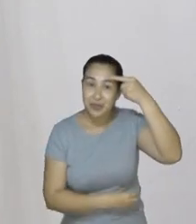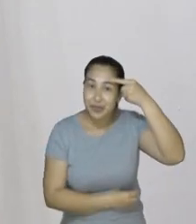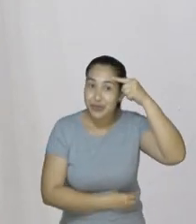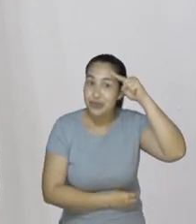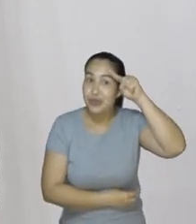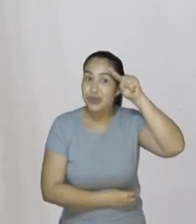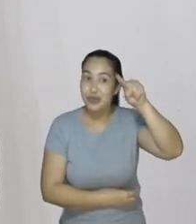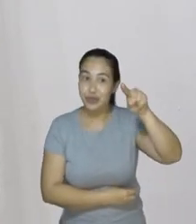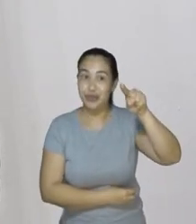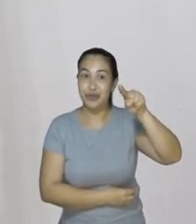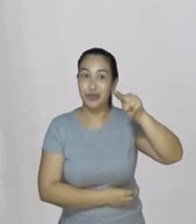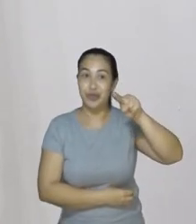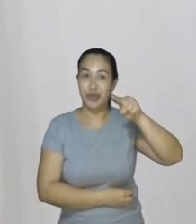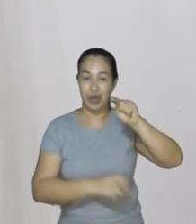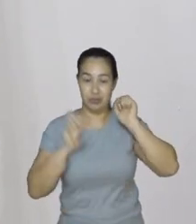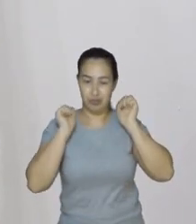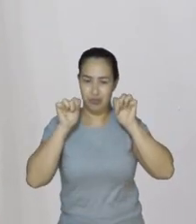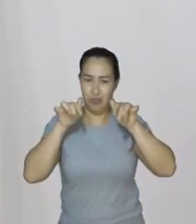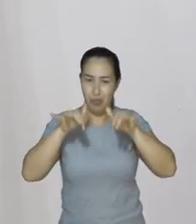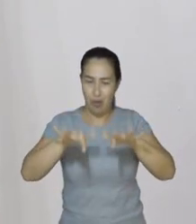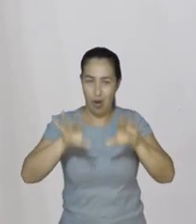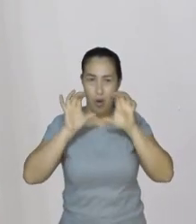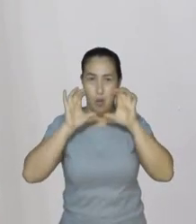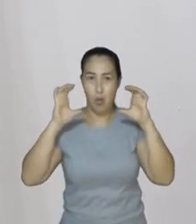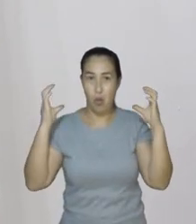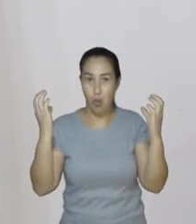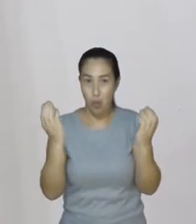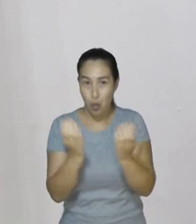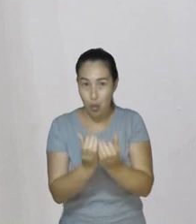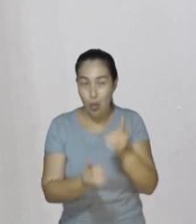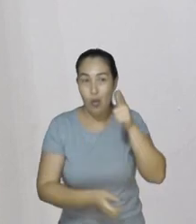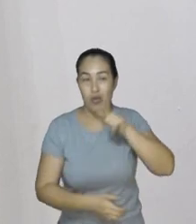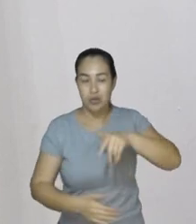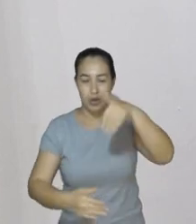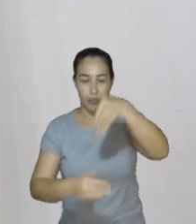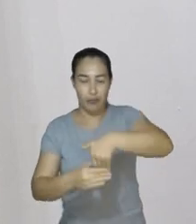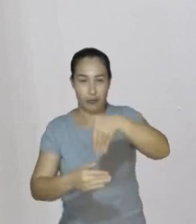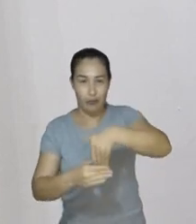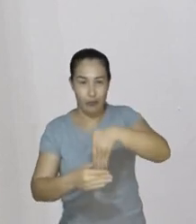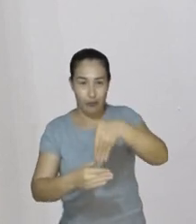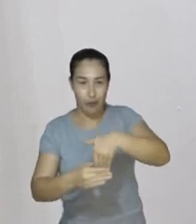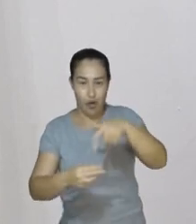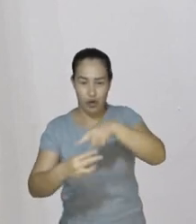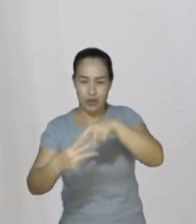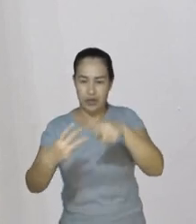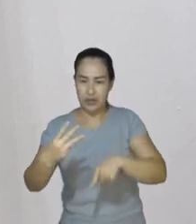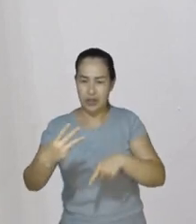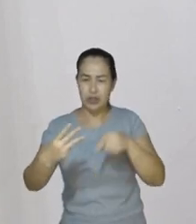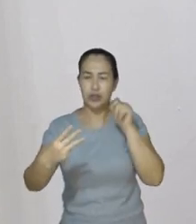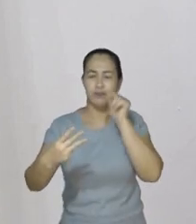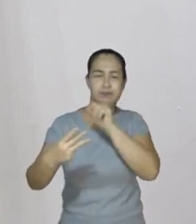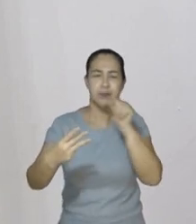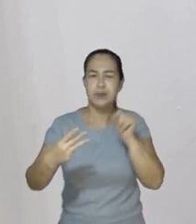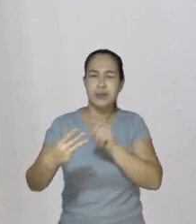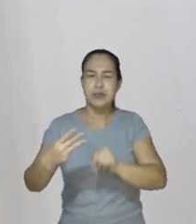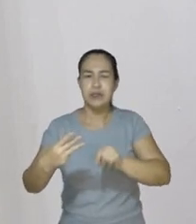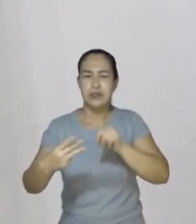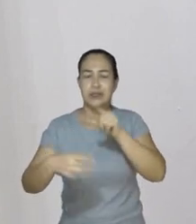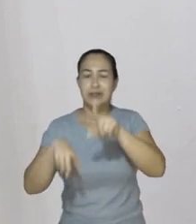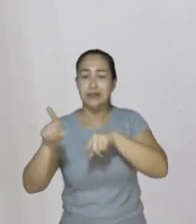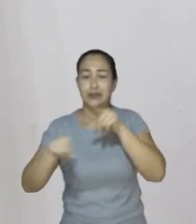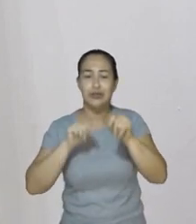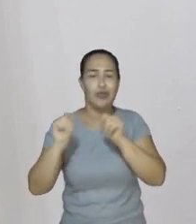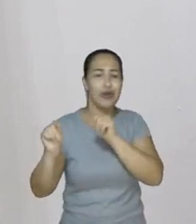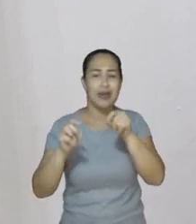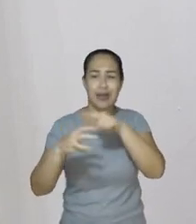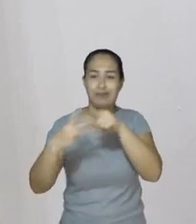da conferência, e daí a gente faz a votação no dia da conferência lá, E é muito legal, Padre Pedro,